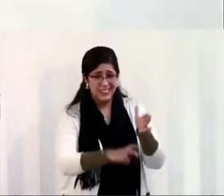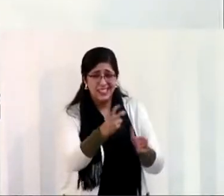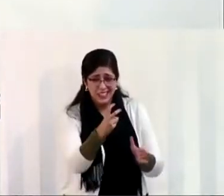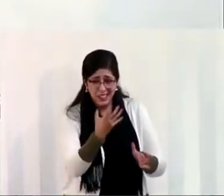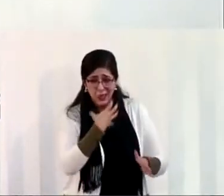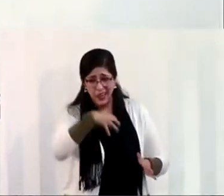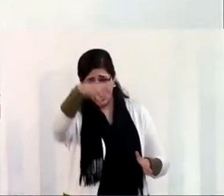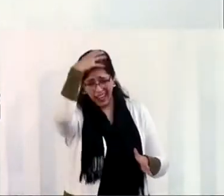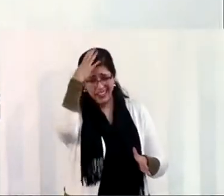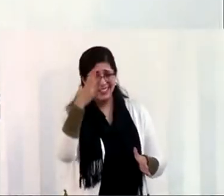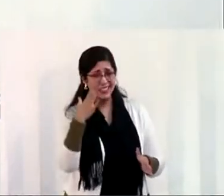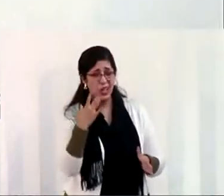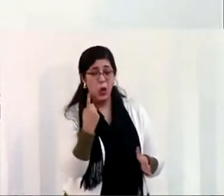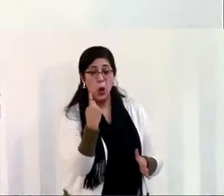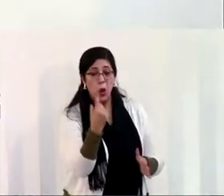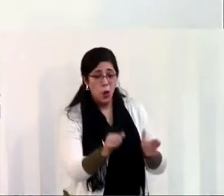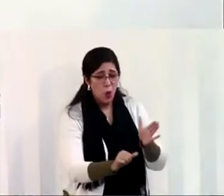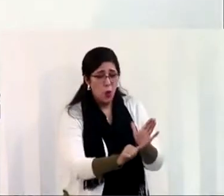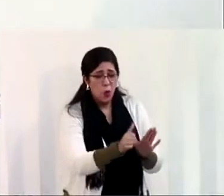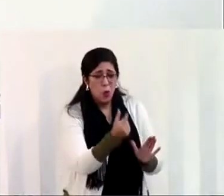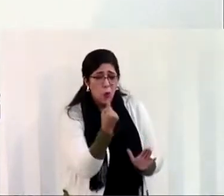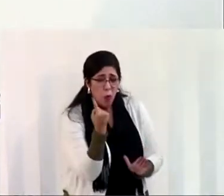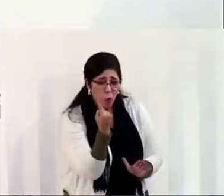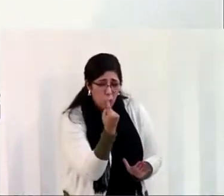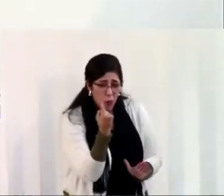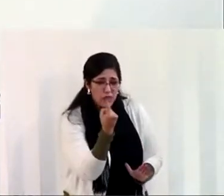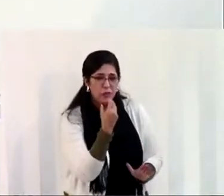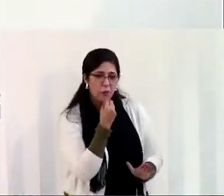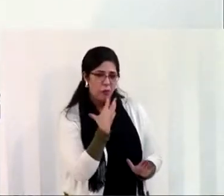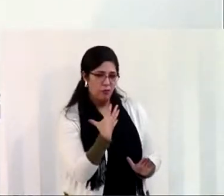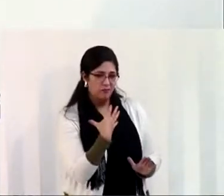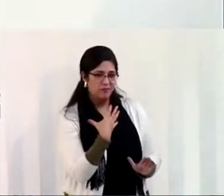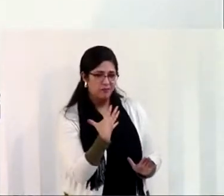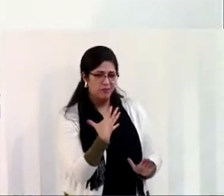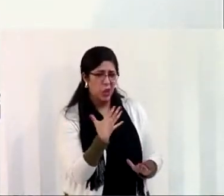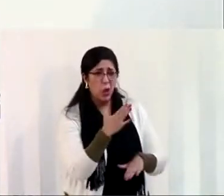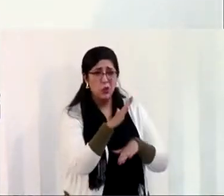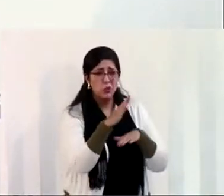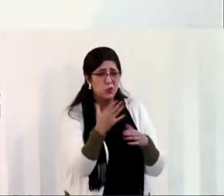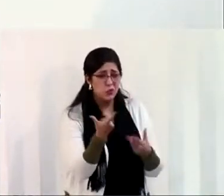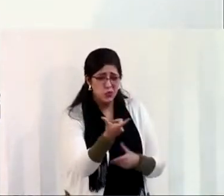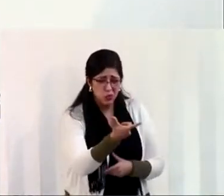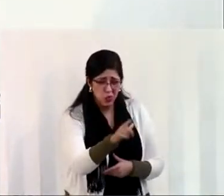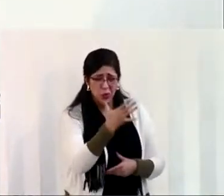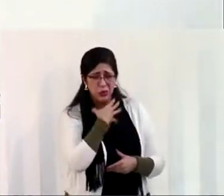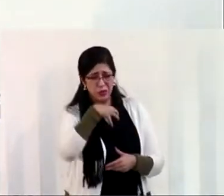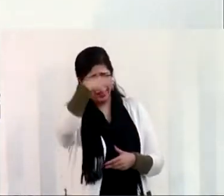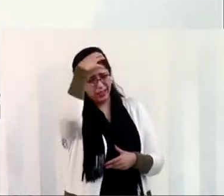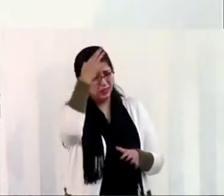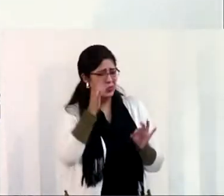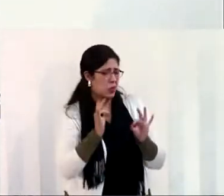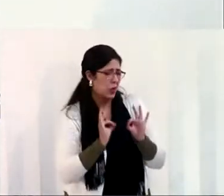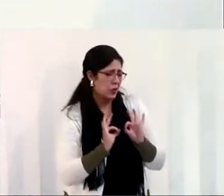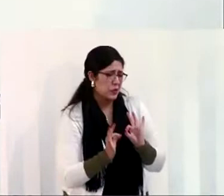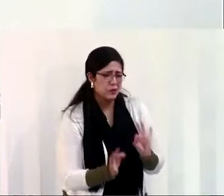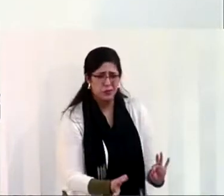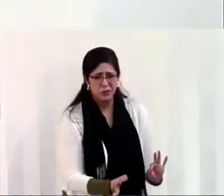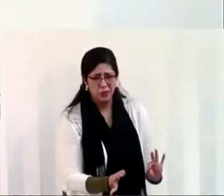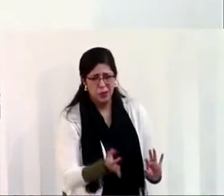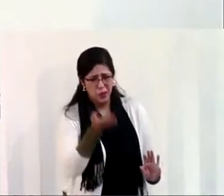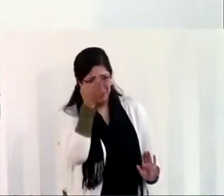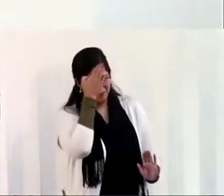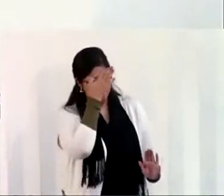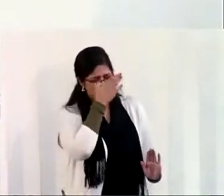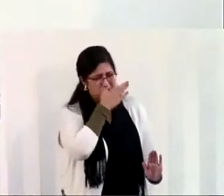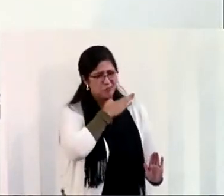que se voltaram contra o Senhor. Então Jeremias tem um problema muito grande. O seu tempo de profecia é um tempo de